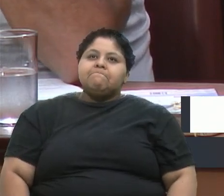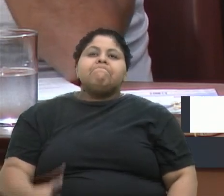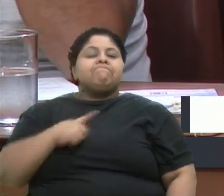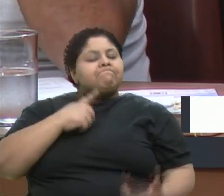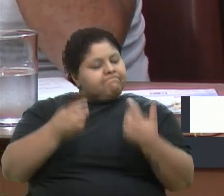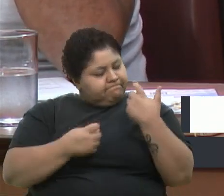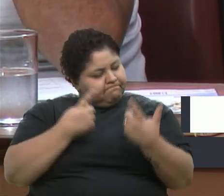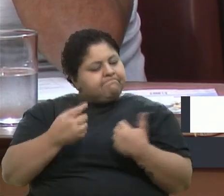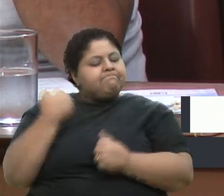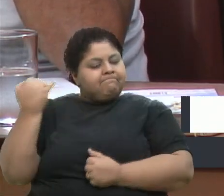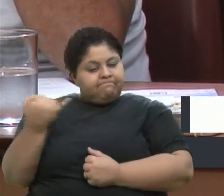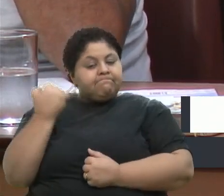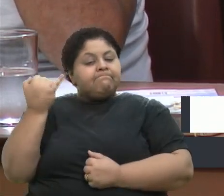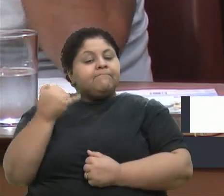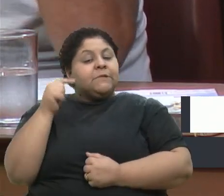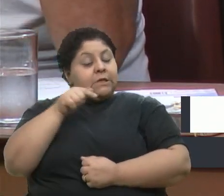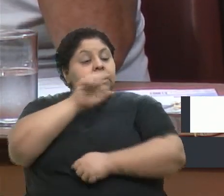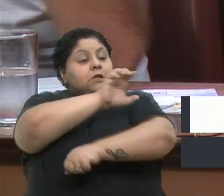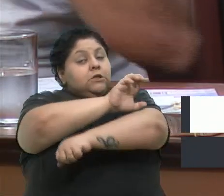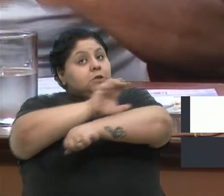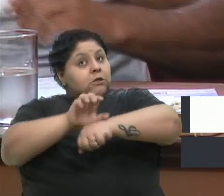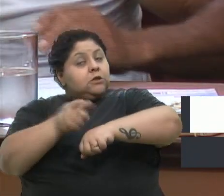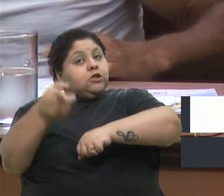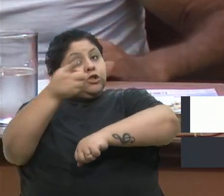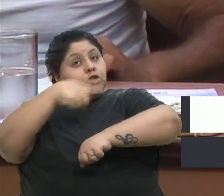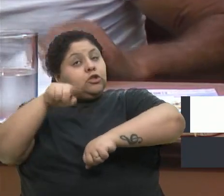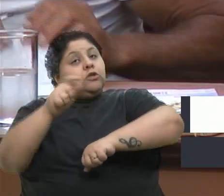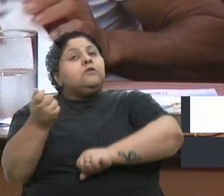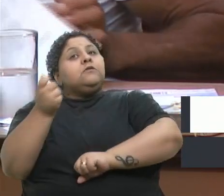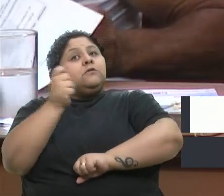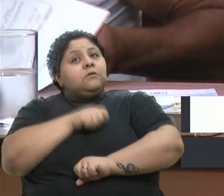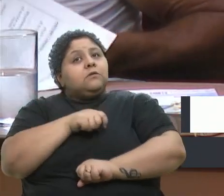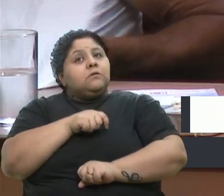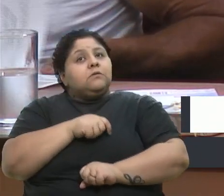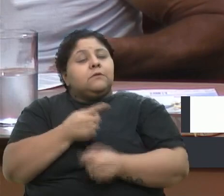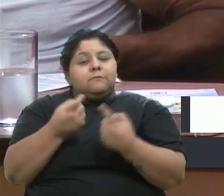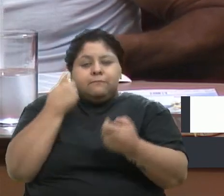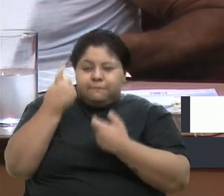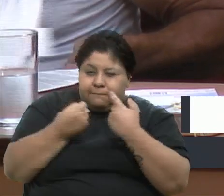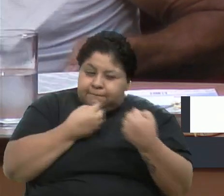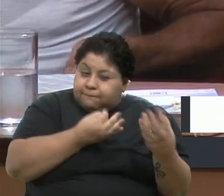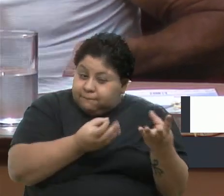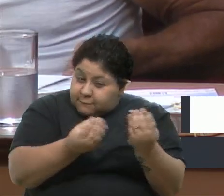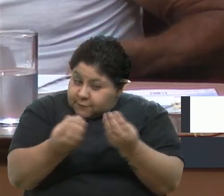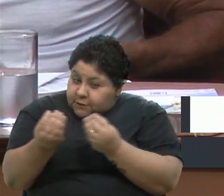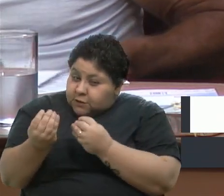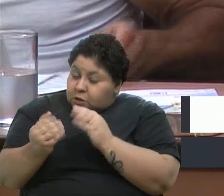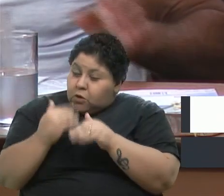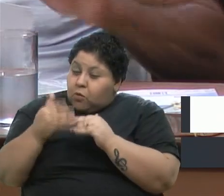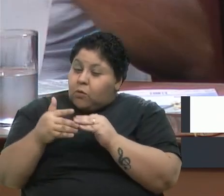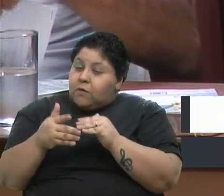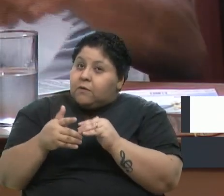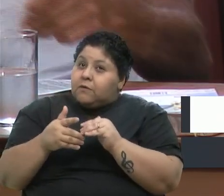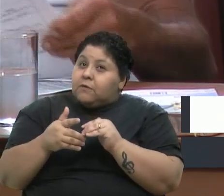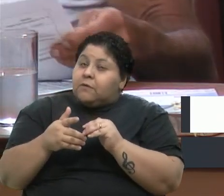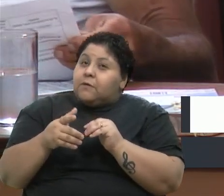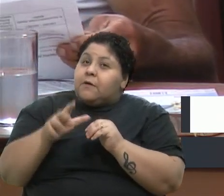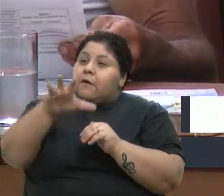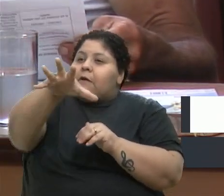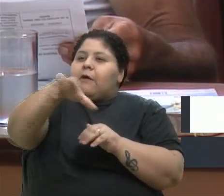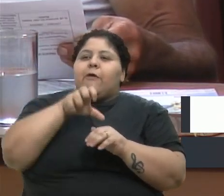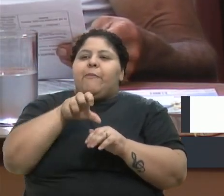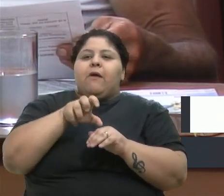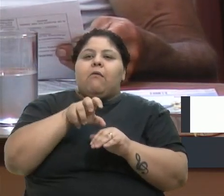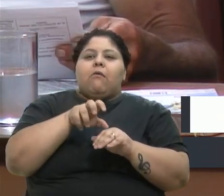que são importantes e esses cursos que nós precisamos. E eu me preocupo muito, vereador, quando alguém diz que pegou um canudo ou